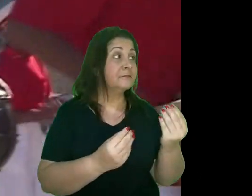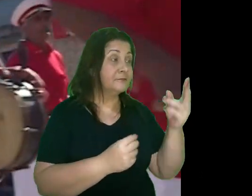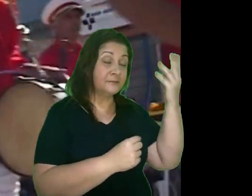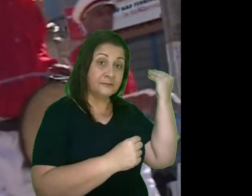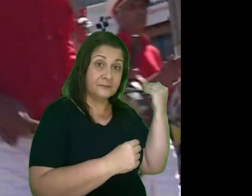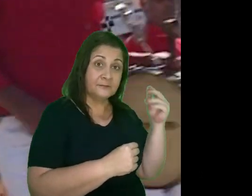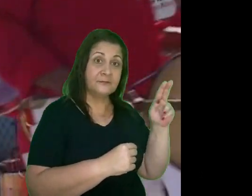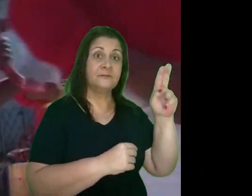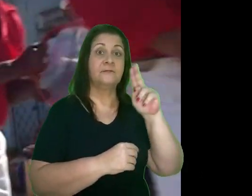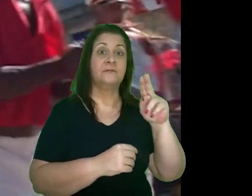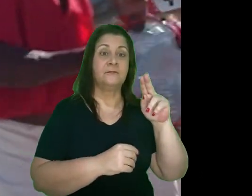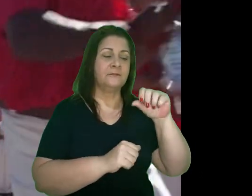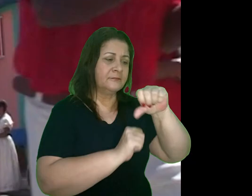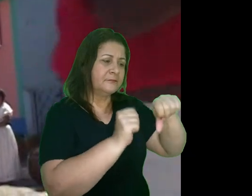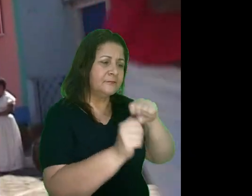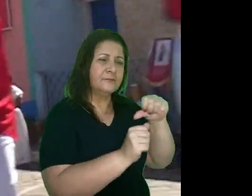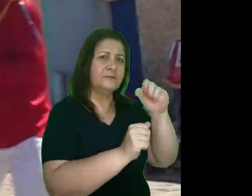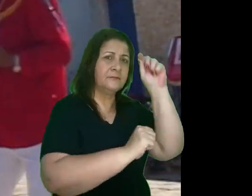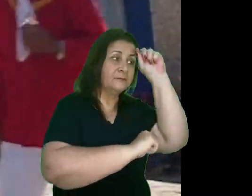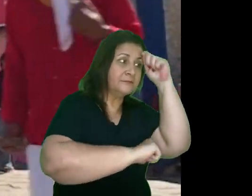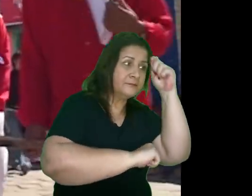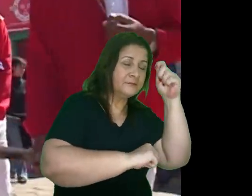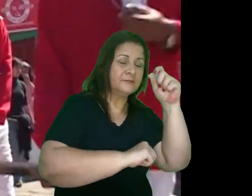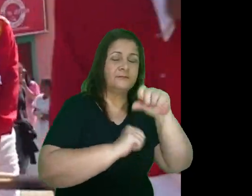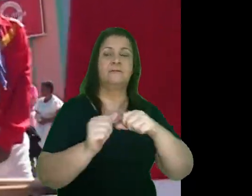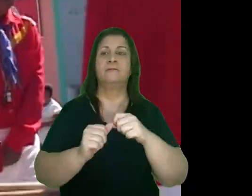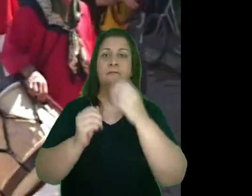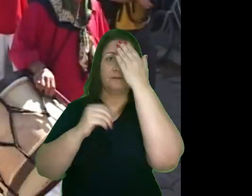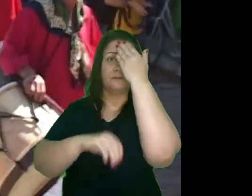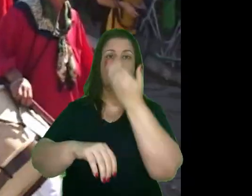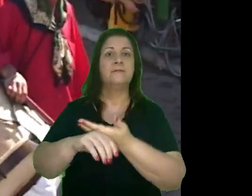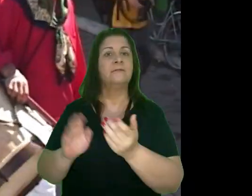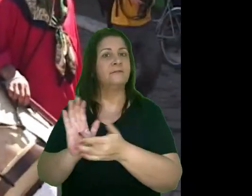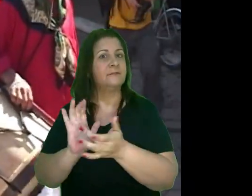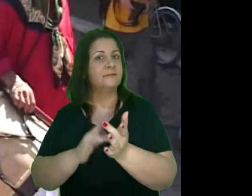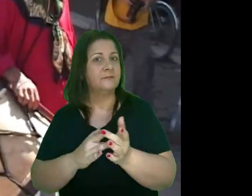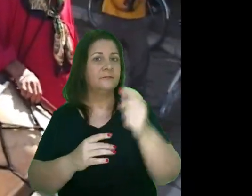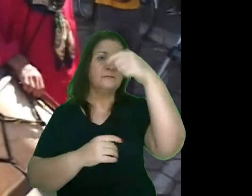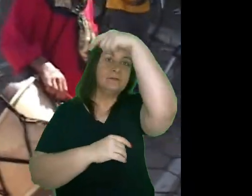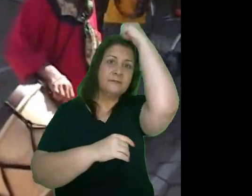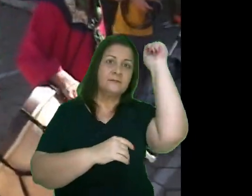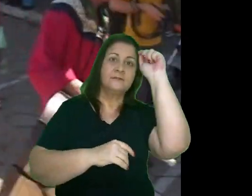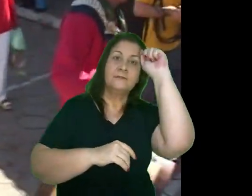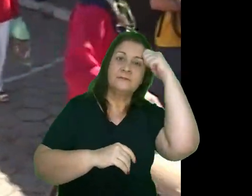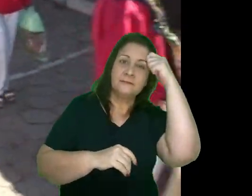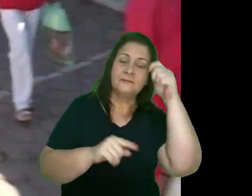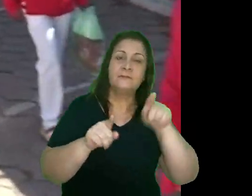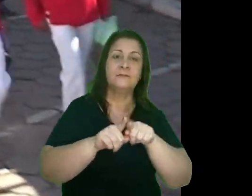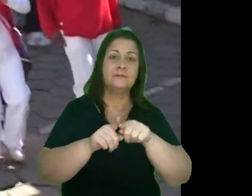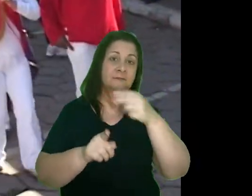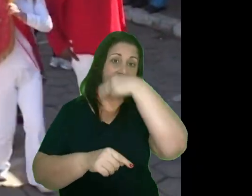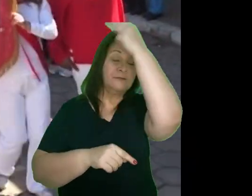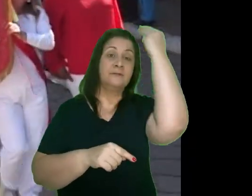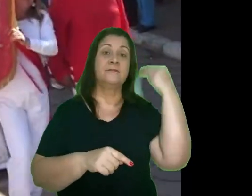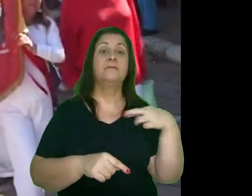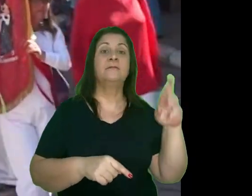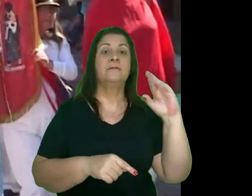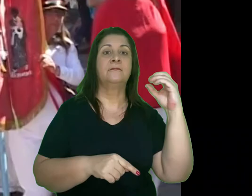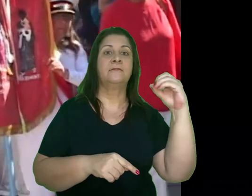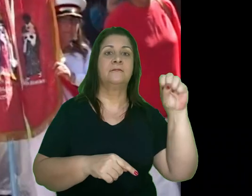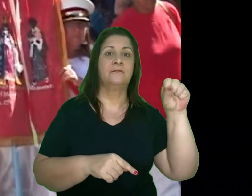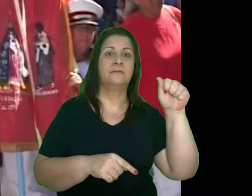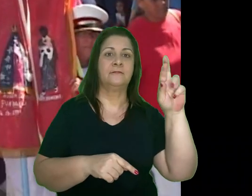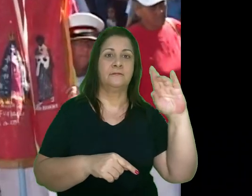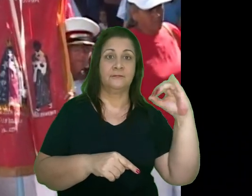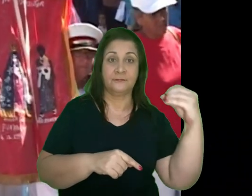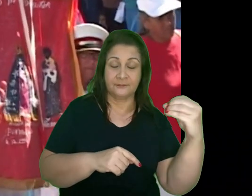Usada muito tempo como conversão dos negros e dançada em homenagem a São Benedito e Nossa Senhora do Rosário, tornou-se a dança